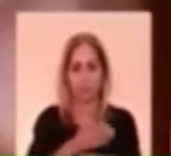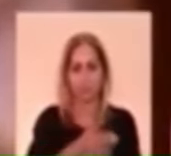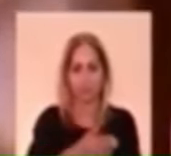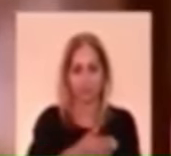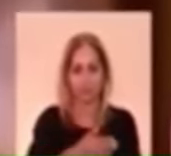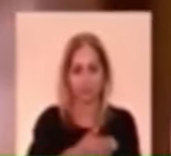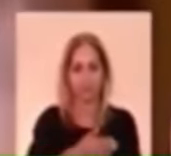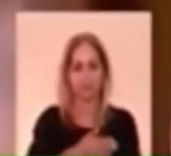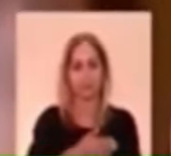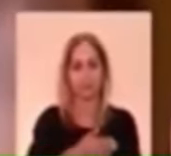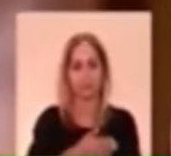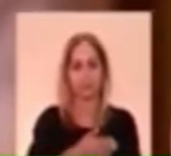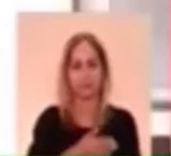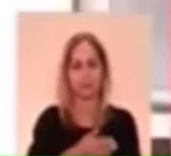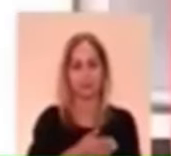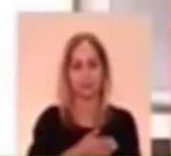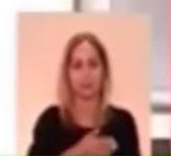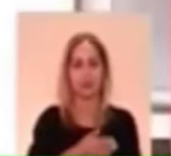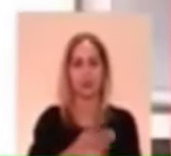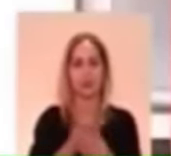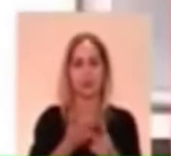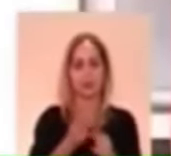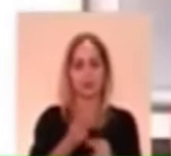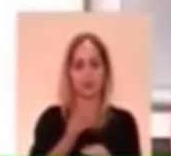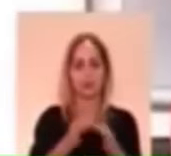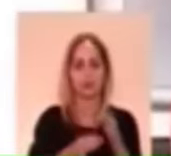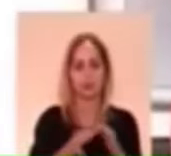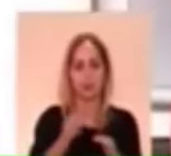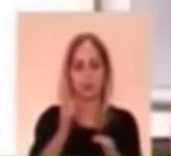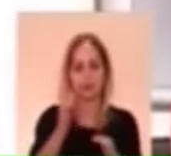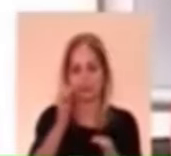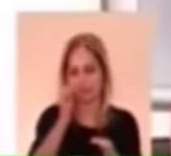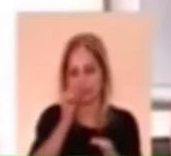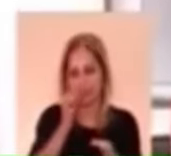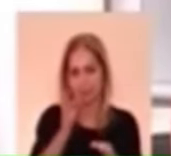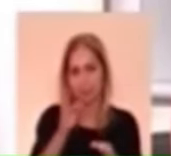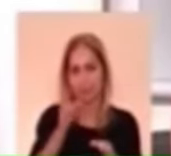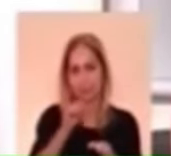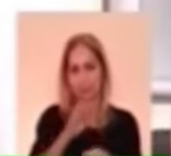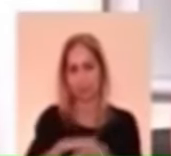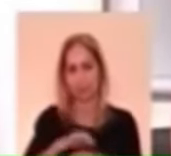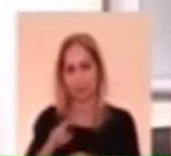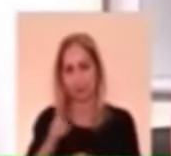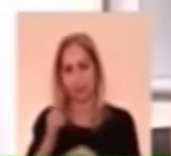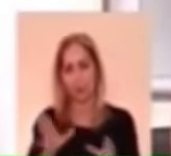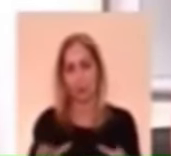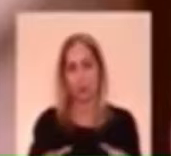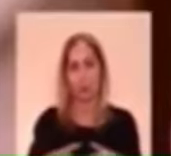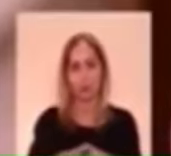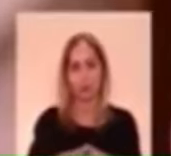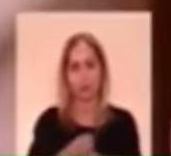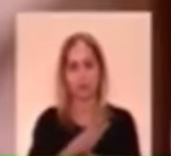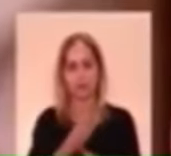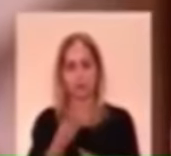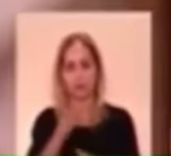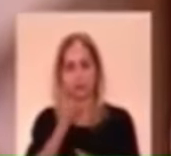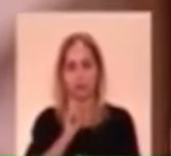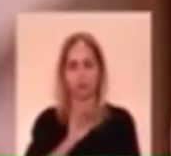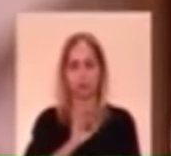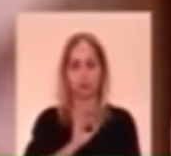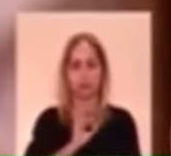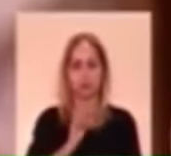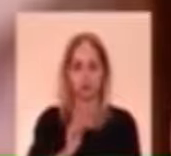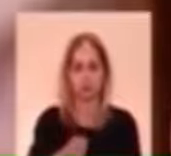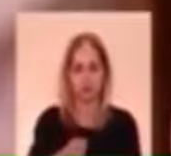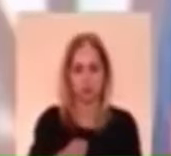naturalmente que assistir aqueles julgamentos era ainda melhor do que ir ao cinema ou ao teatro eh